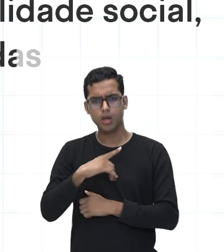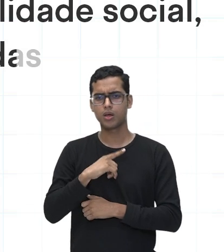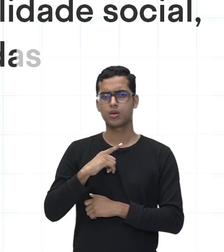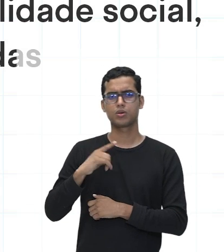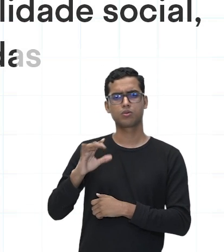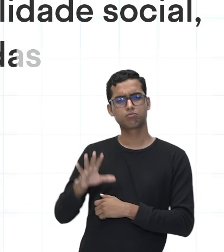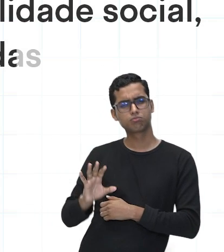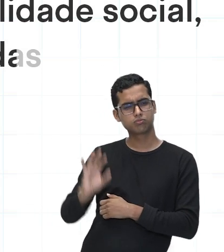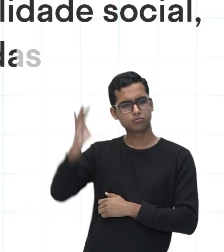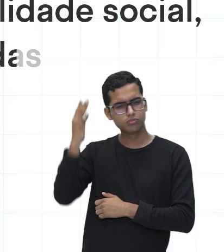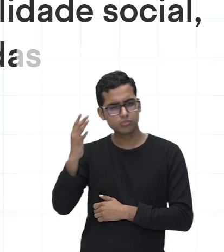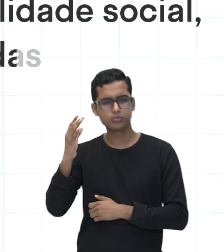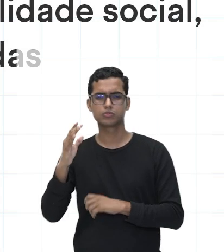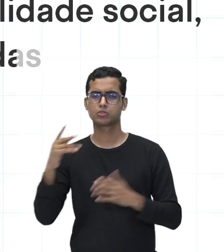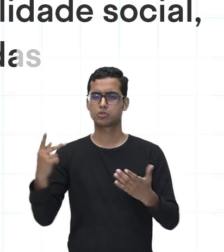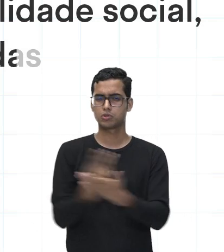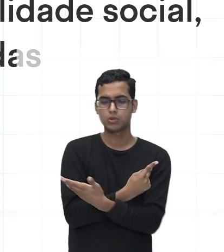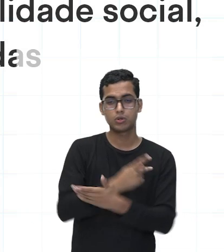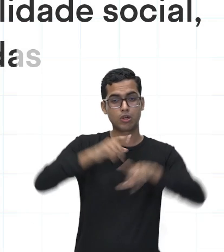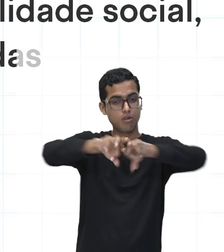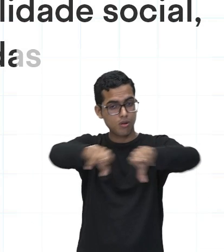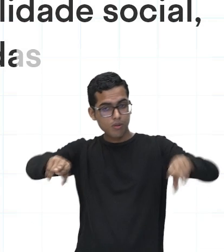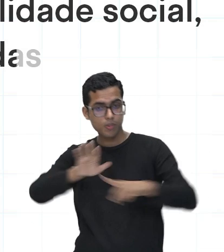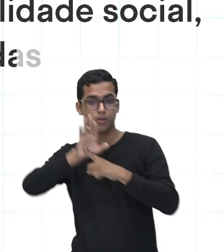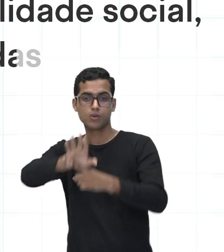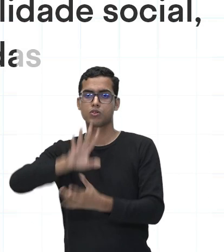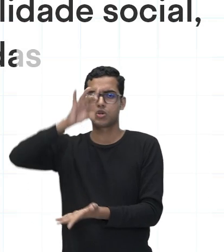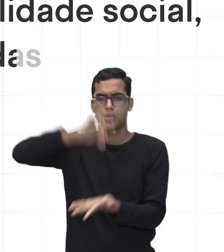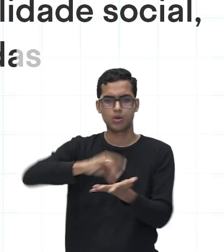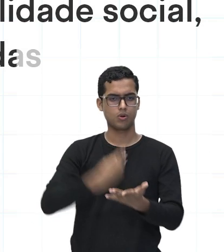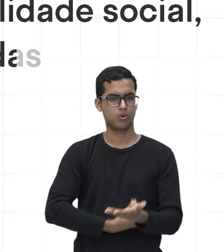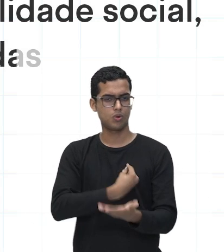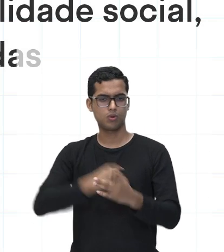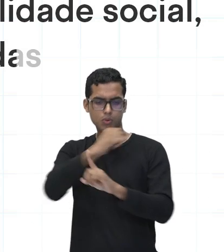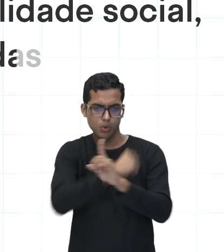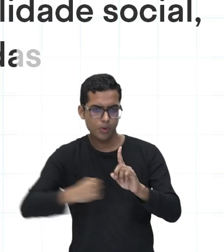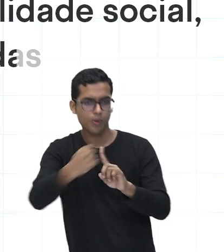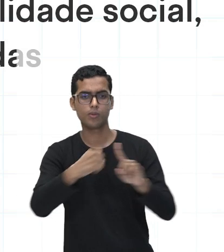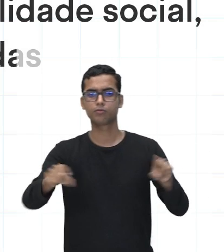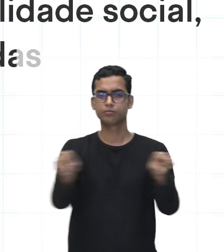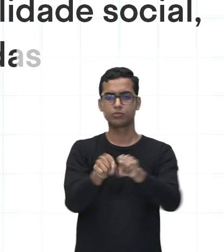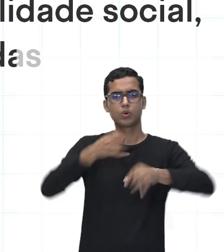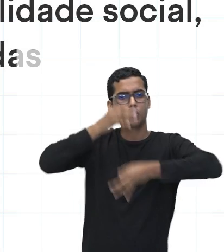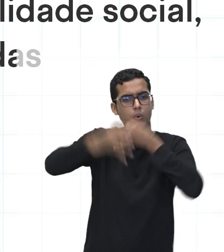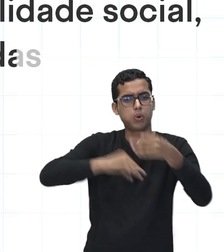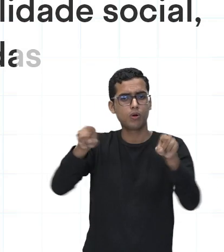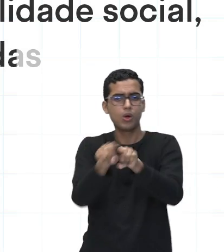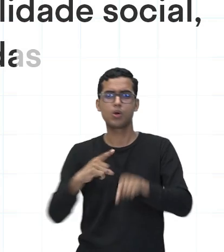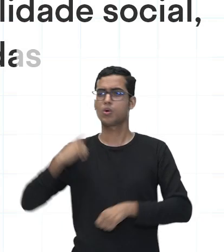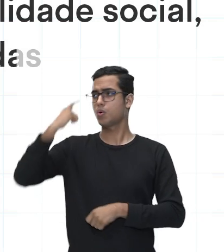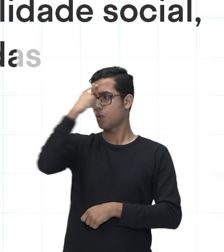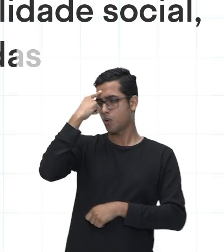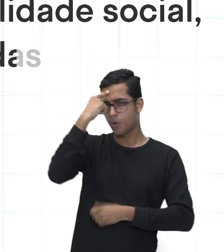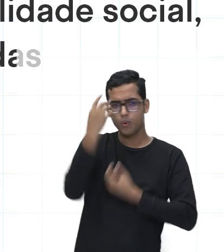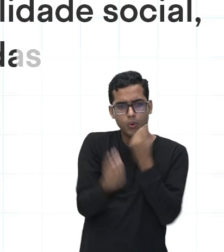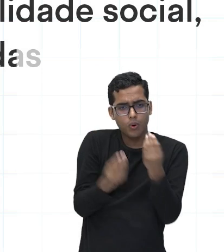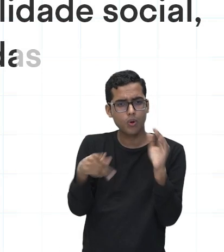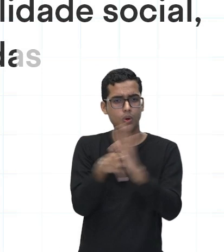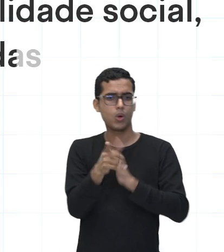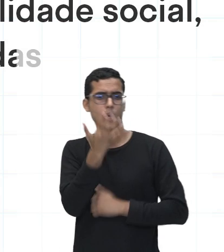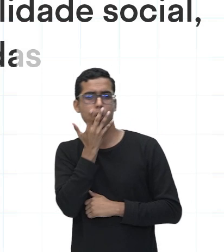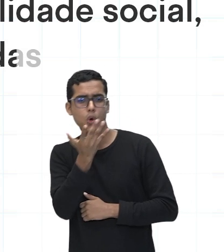que atravessam realidade social, propondo críticas e reflexões por meio das formas, cores